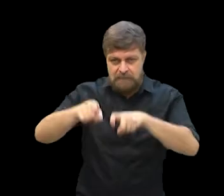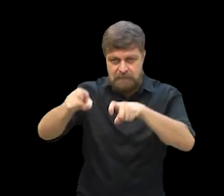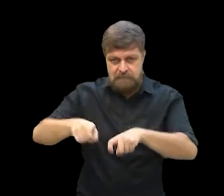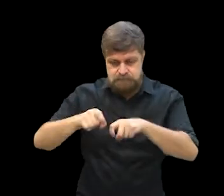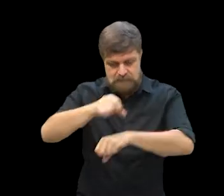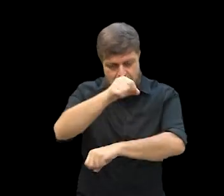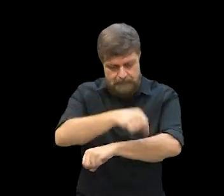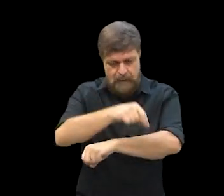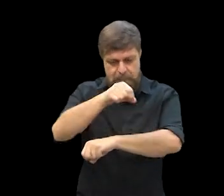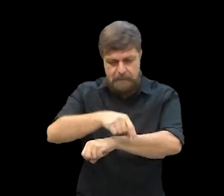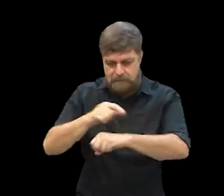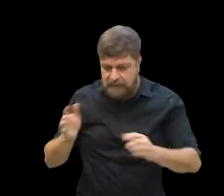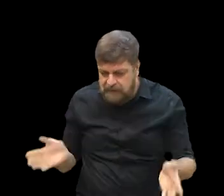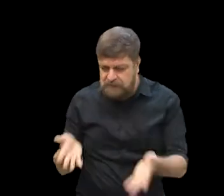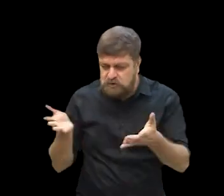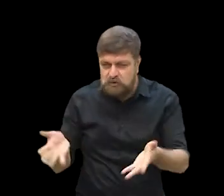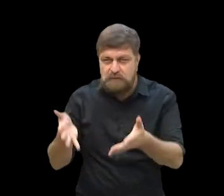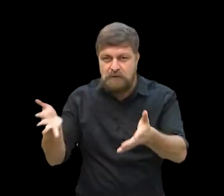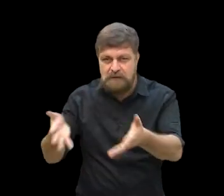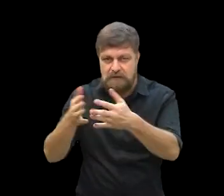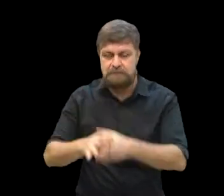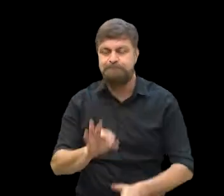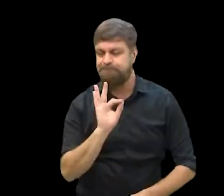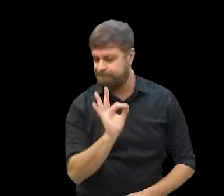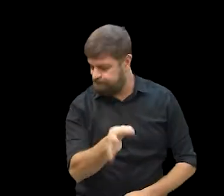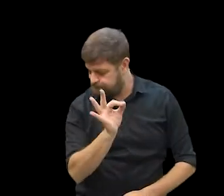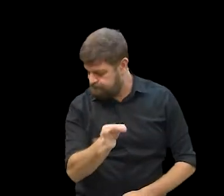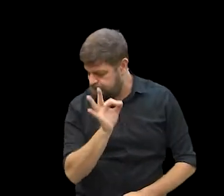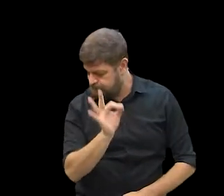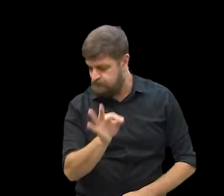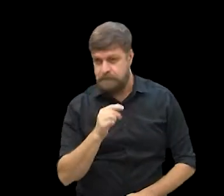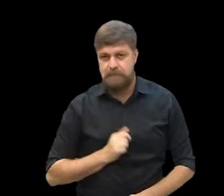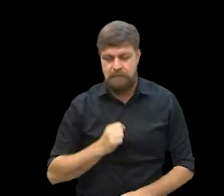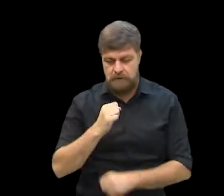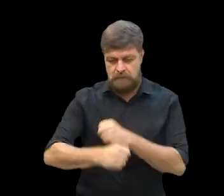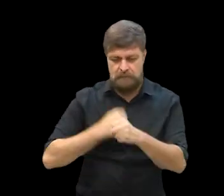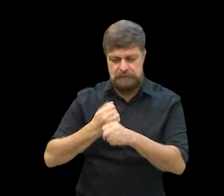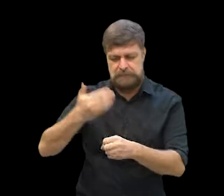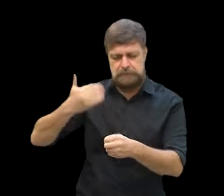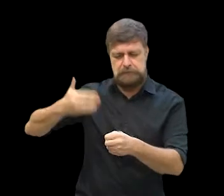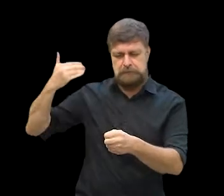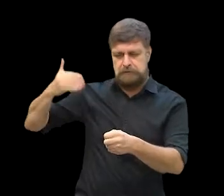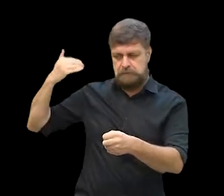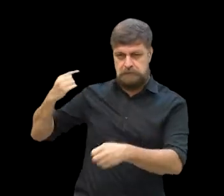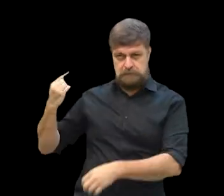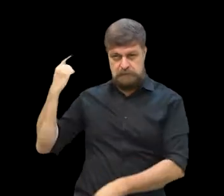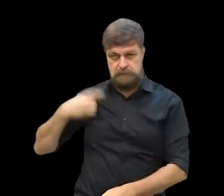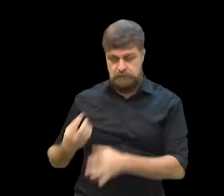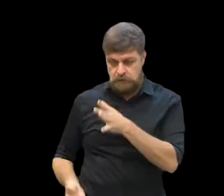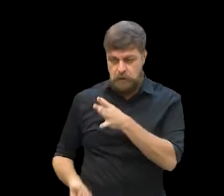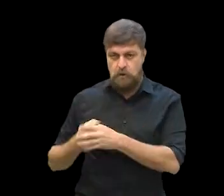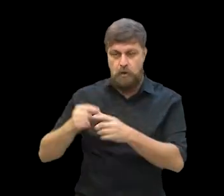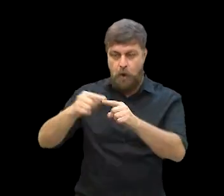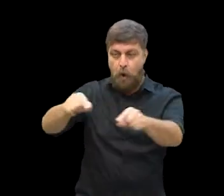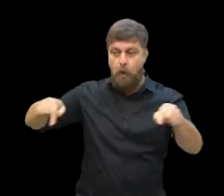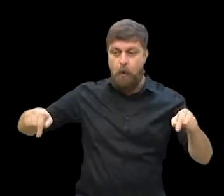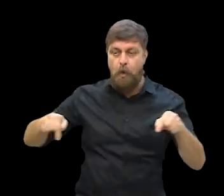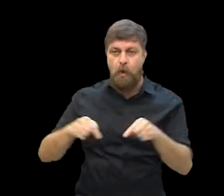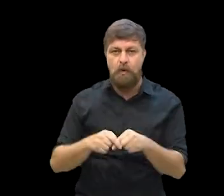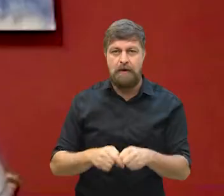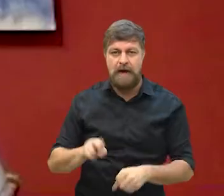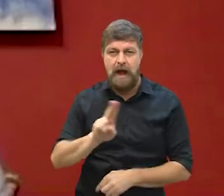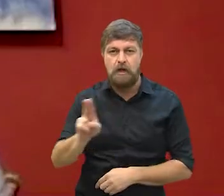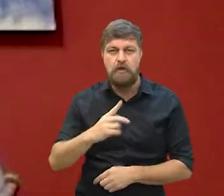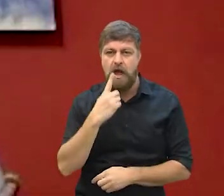produtor, estimulando, inclusive, esse setor? Totalmente, totalmente, Mirna. Ano passado a gente inaugurou um espaço lá que a gente chama de Espaço da